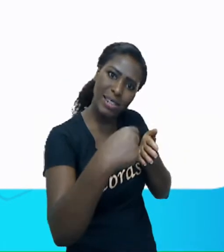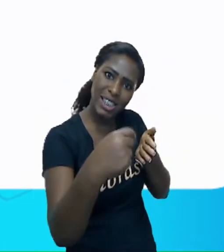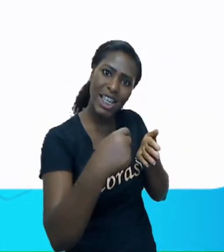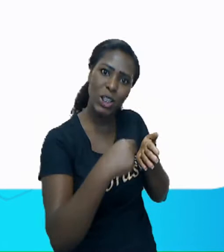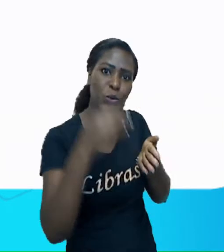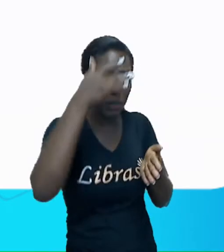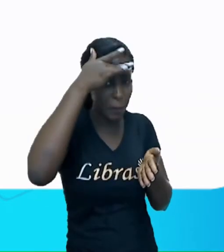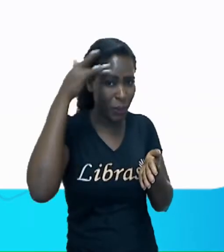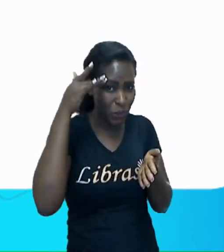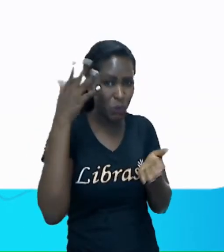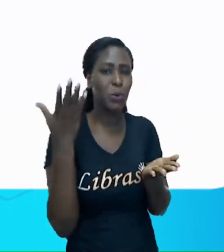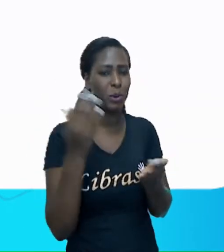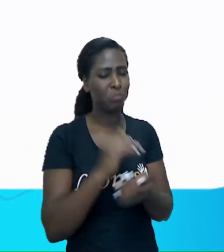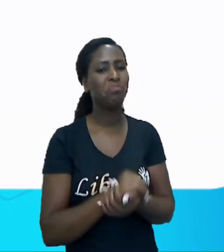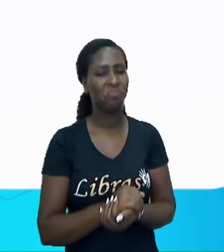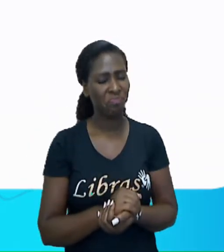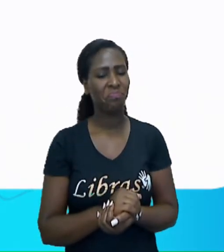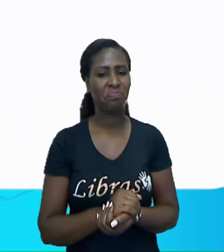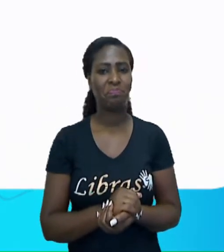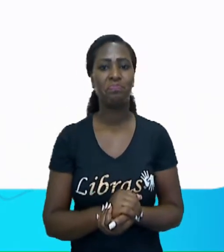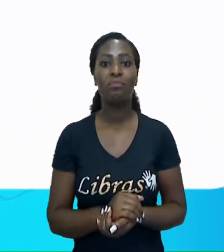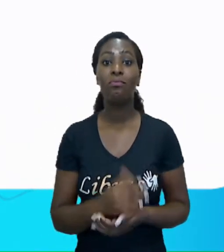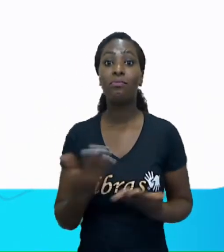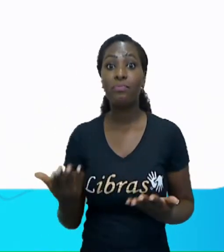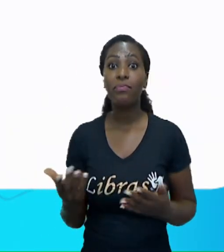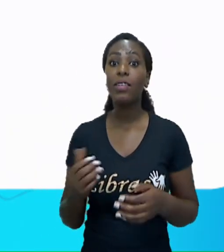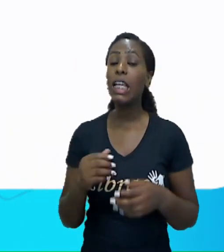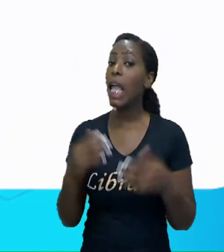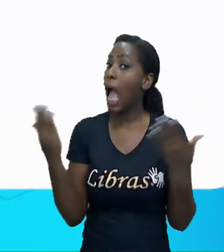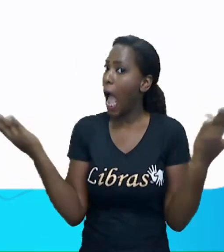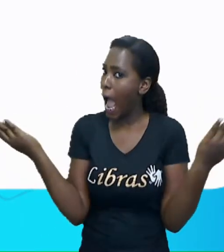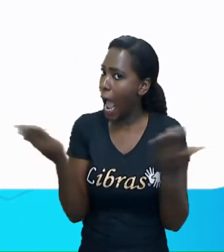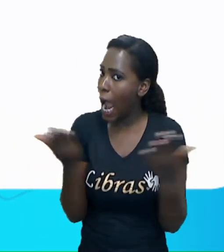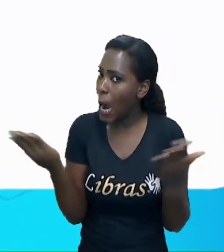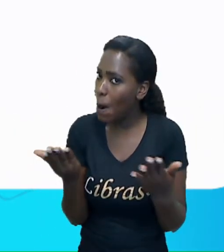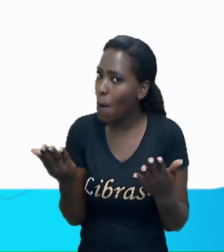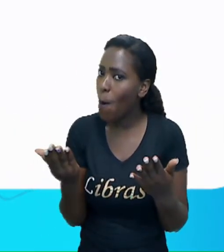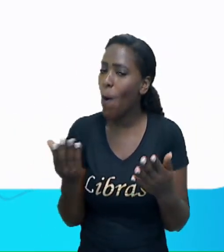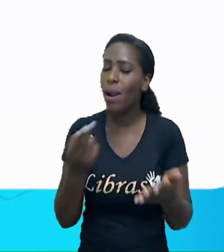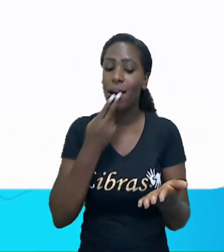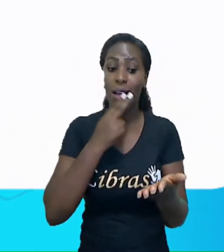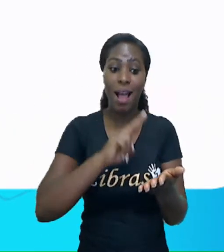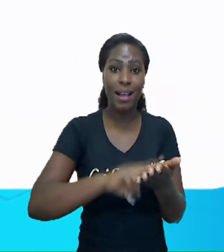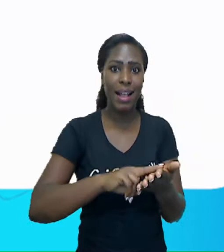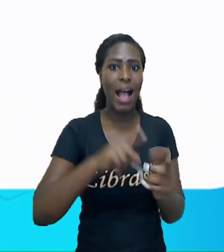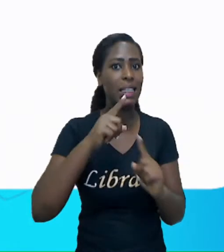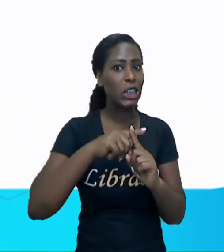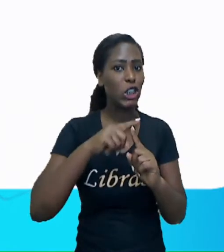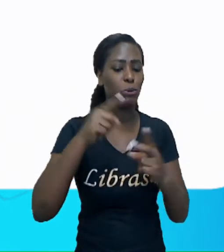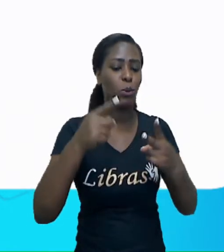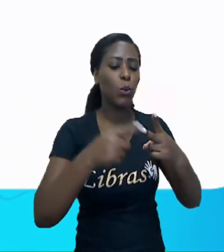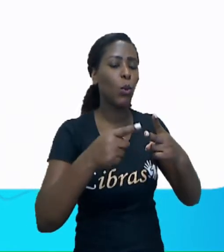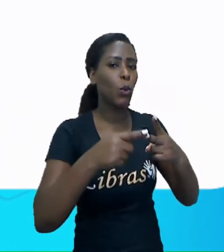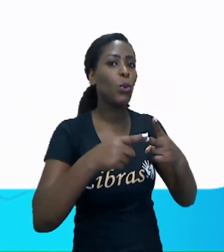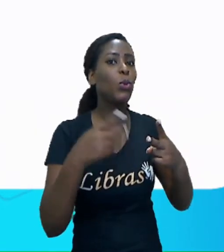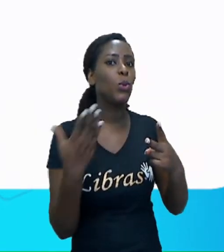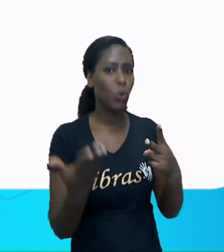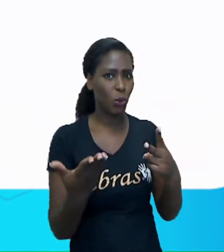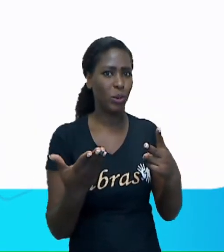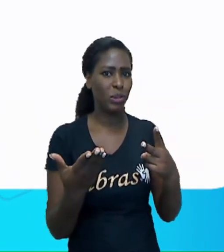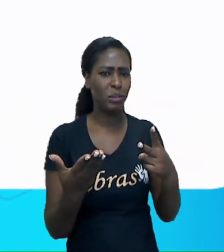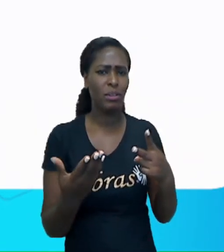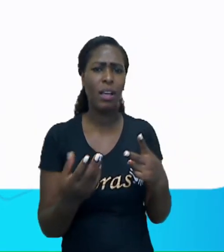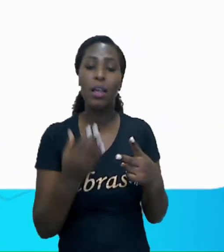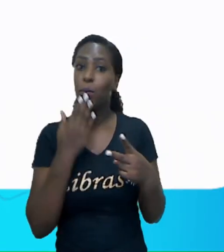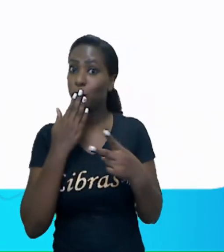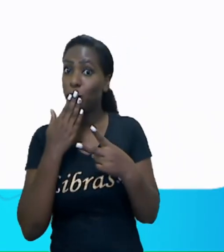Prosseguindo, nós vamos falar um pouco agora sobre a carta de solicitação. Sim, a carta de solicitação. Ela faz parte das